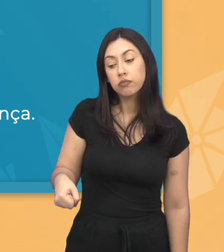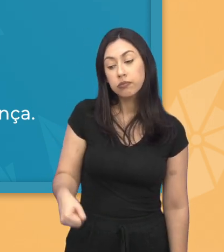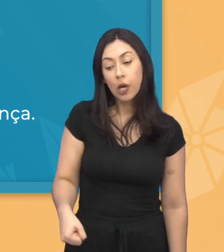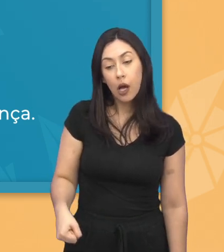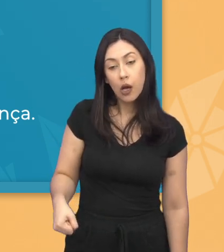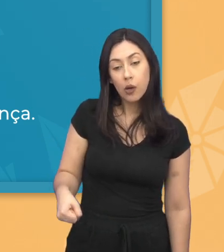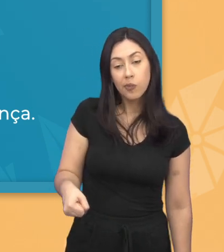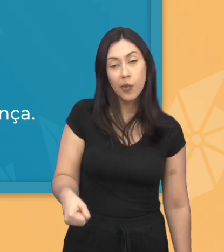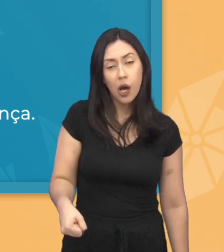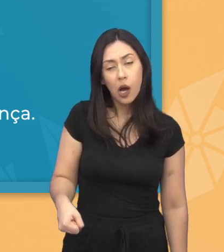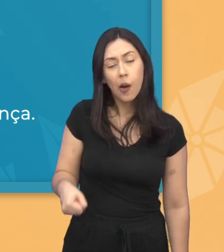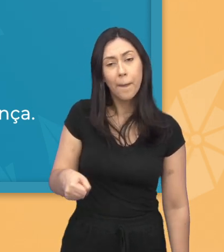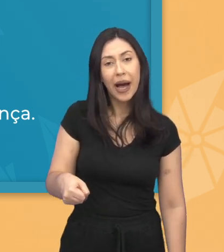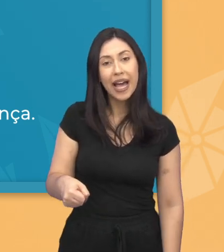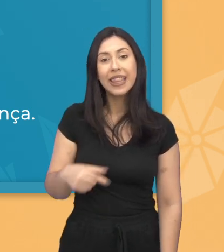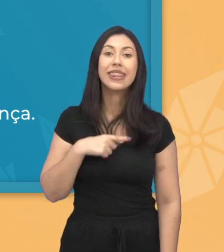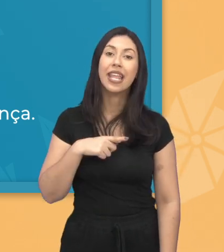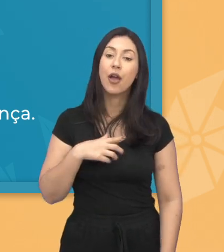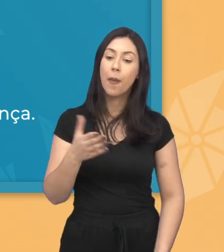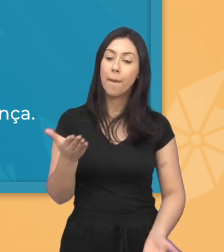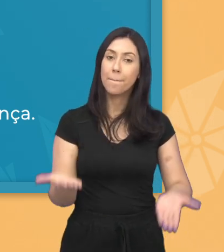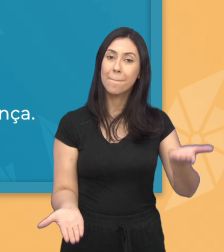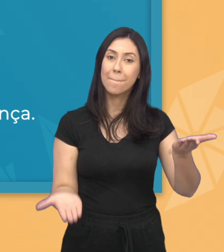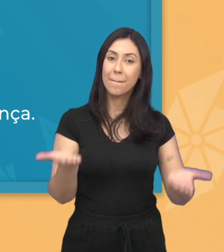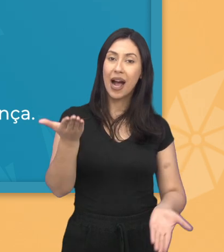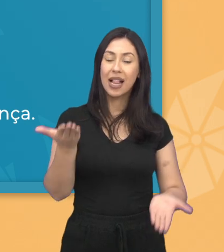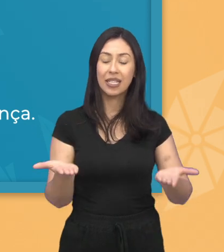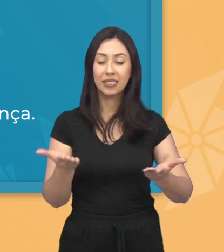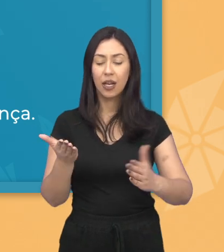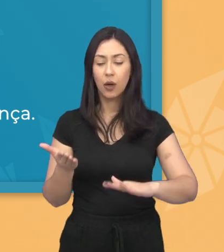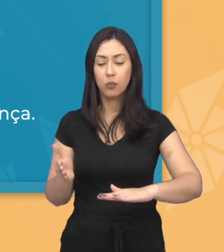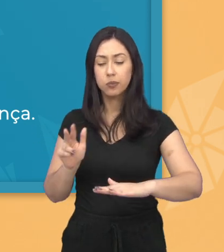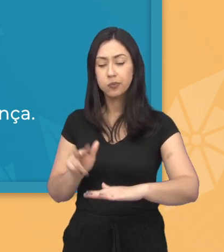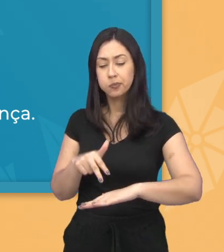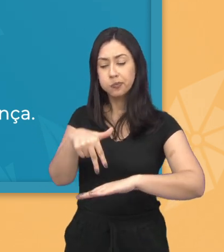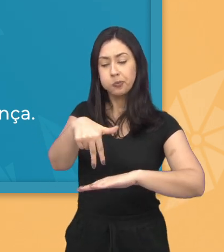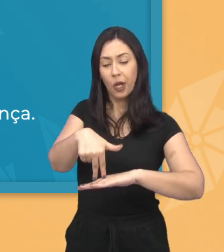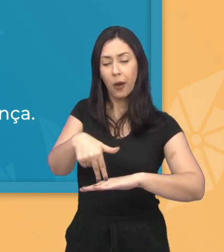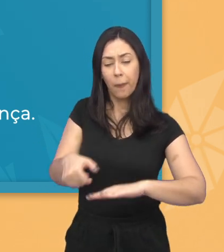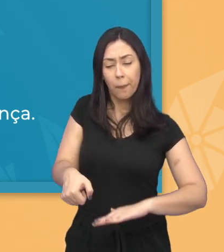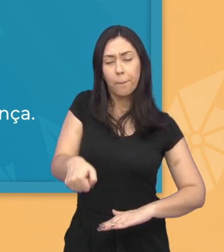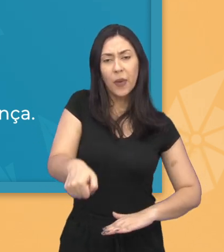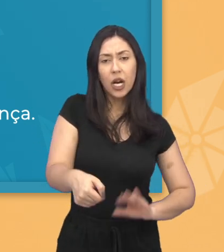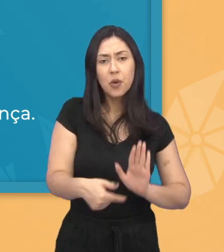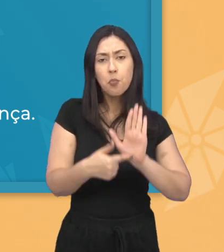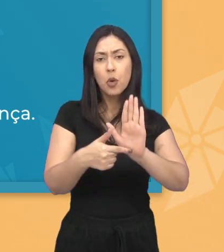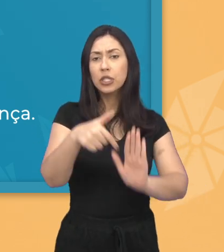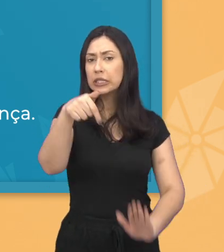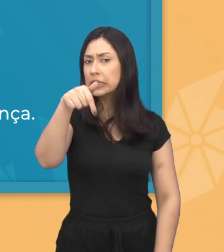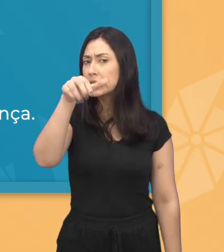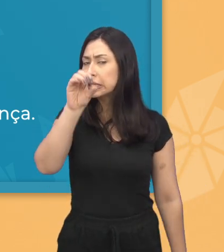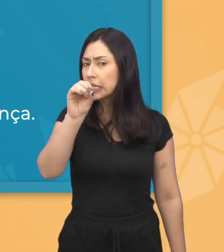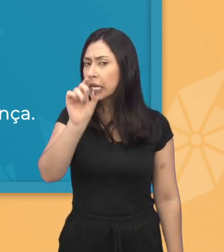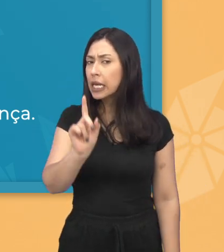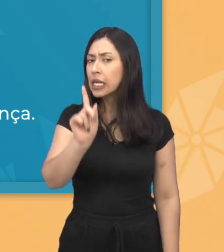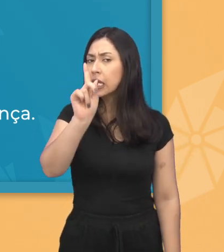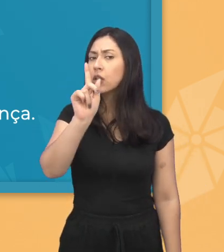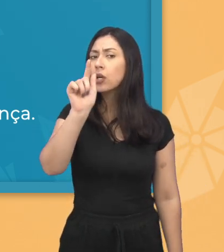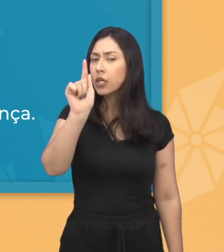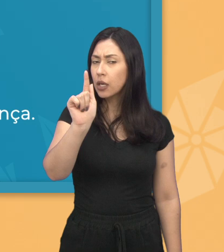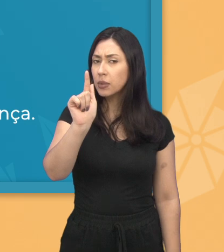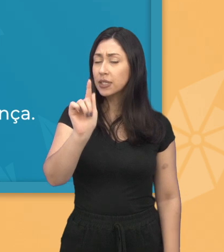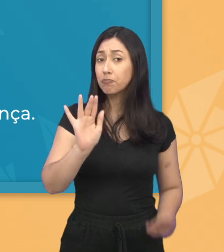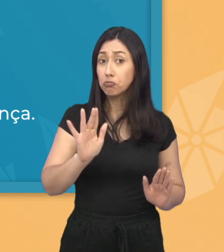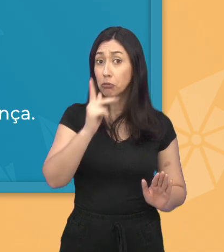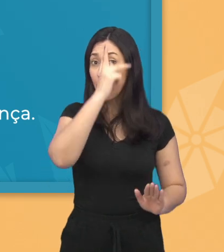bengala sobe na plataforma de uma balança a balança assinala 70 kg se a pessoa pressiona a